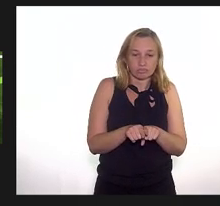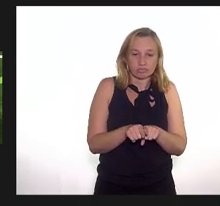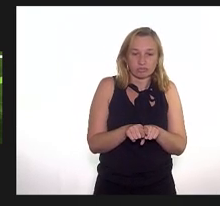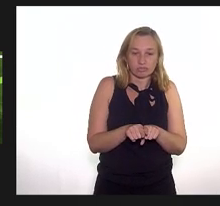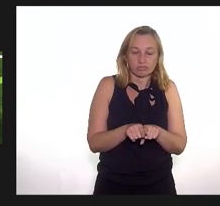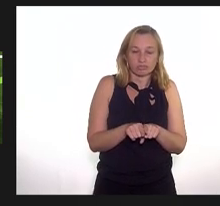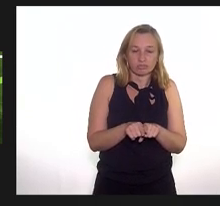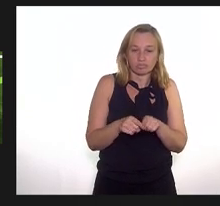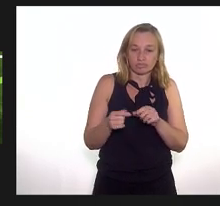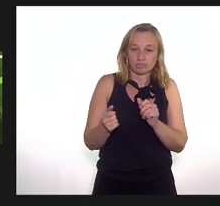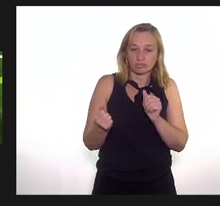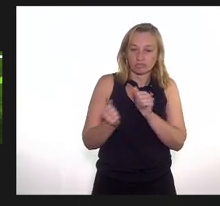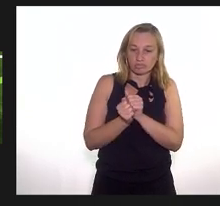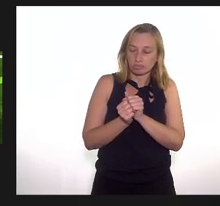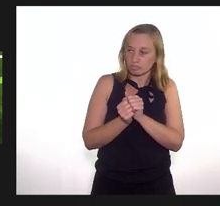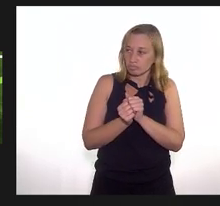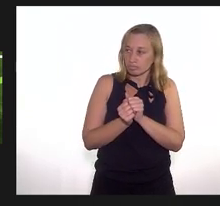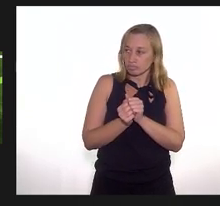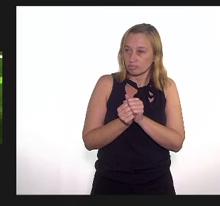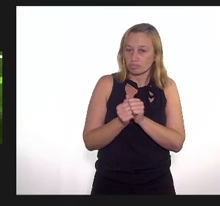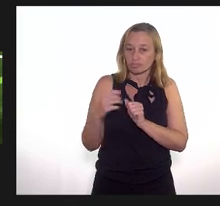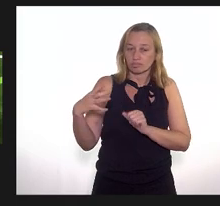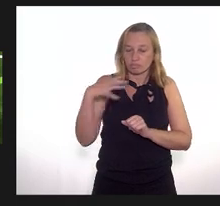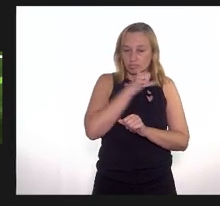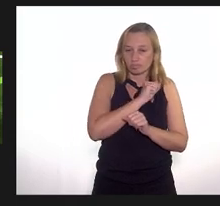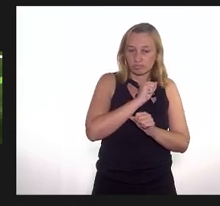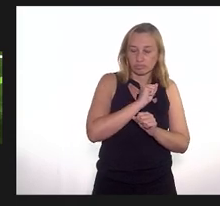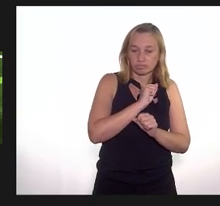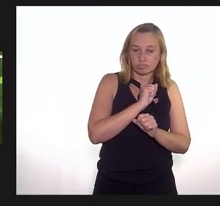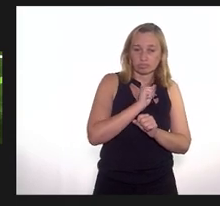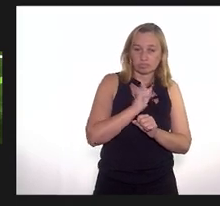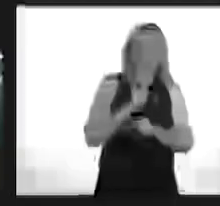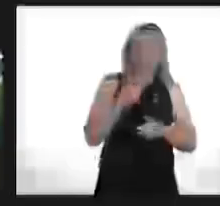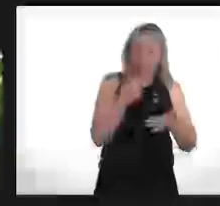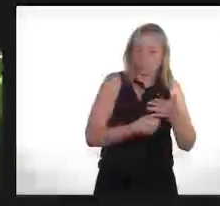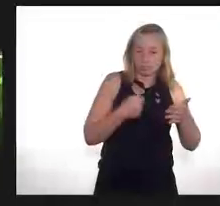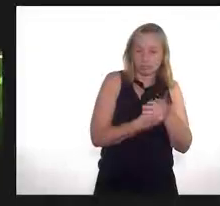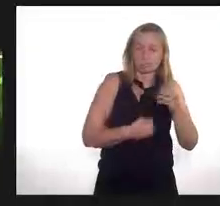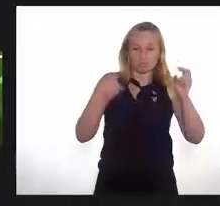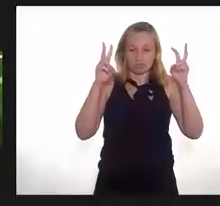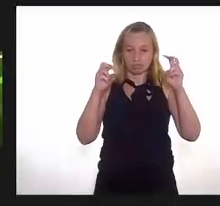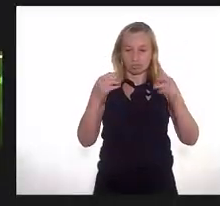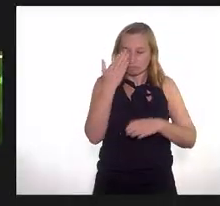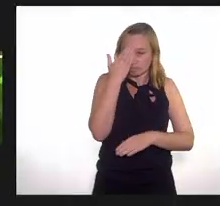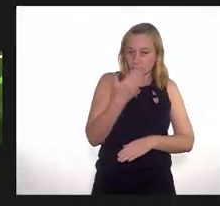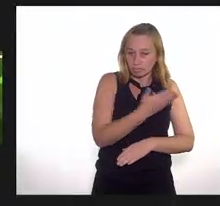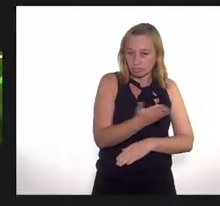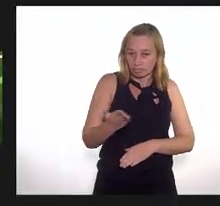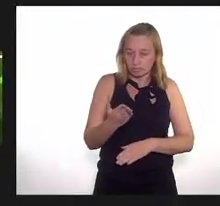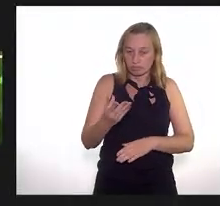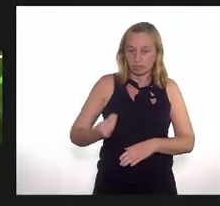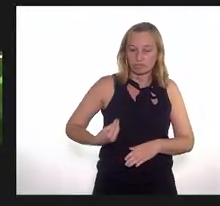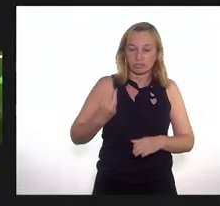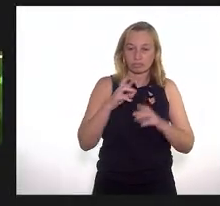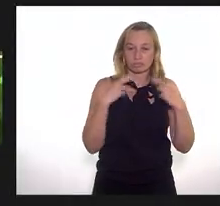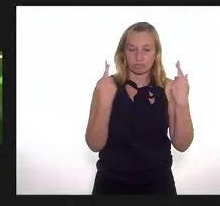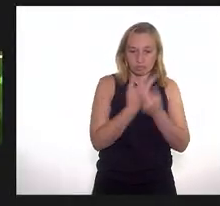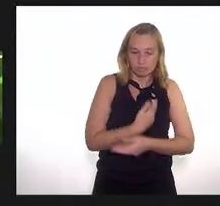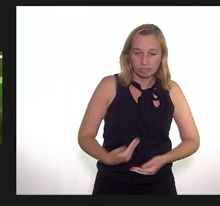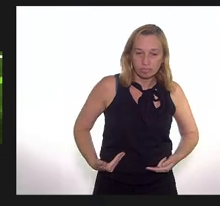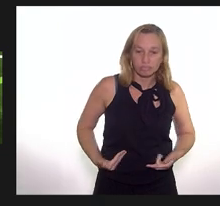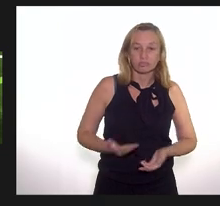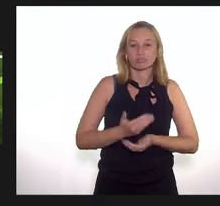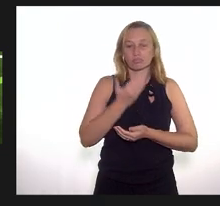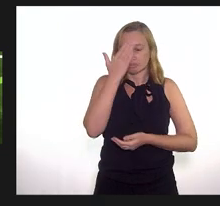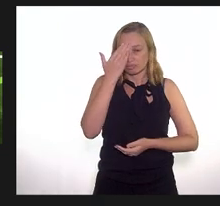a lado, estaremos juntos brigando por esta causa. Obrigado a todos que estão participando desta audiência e obrigado pela oportunidade de fala,